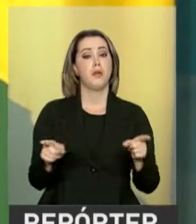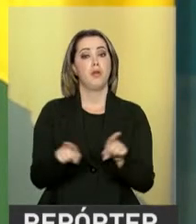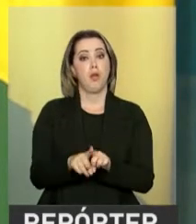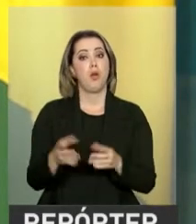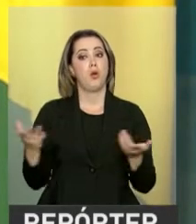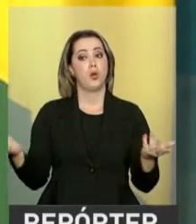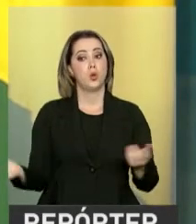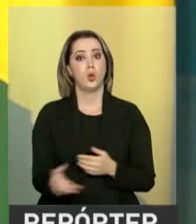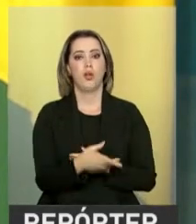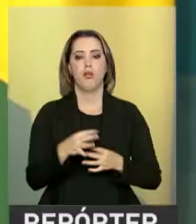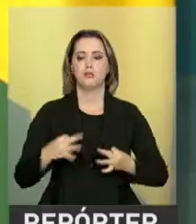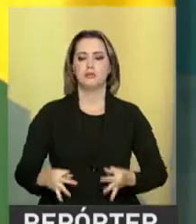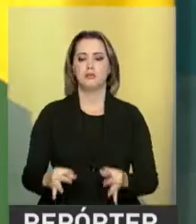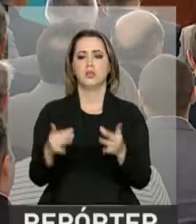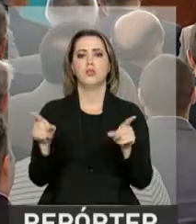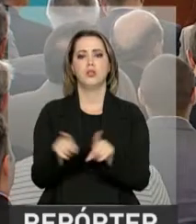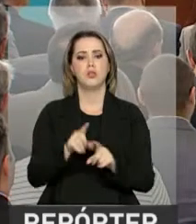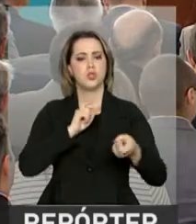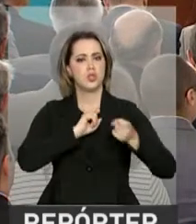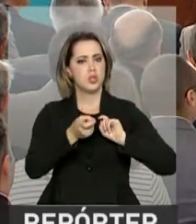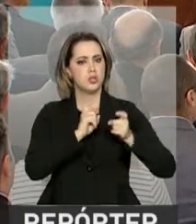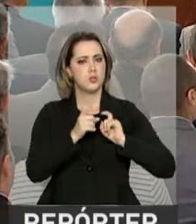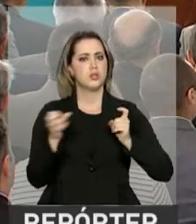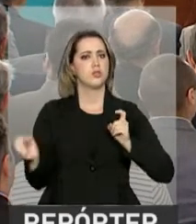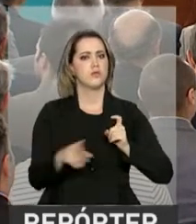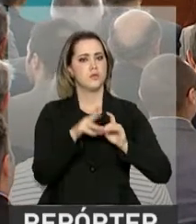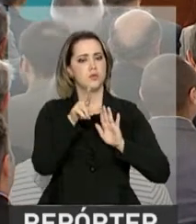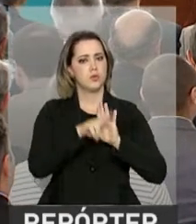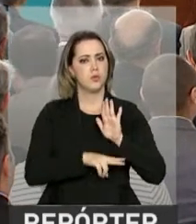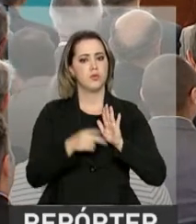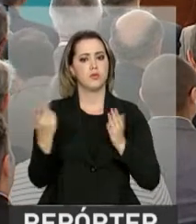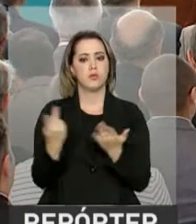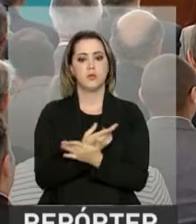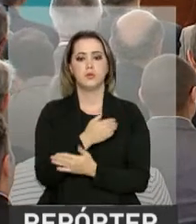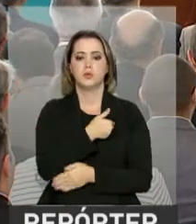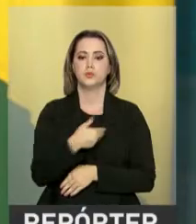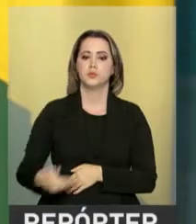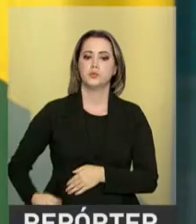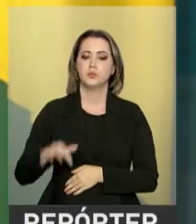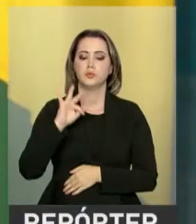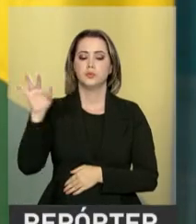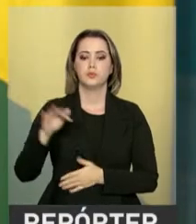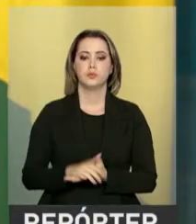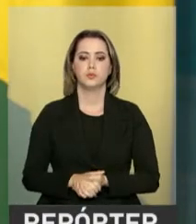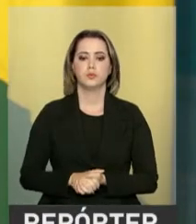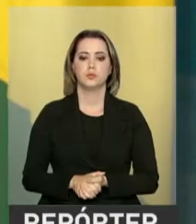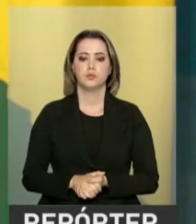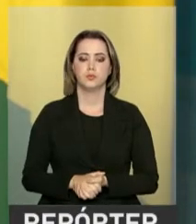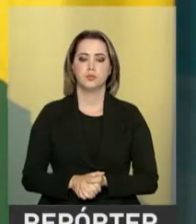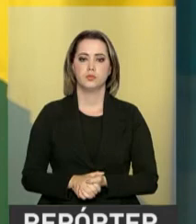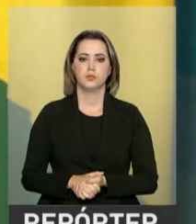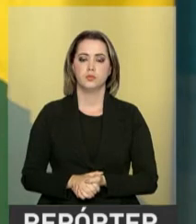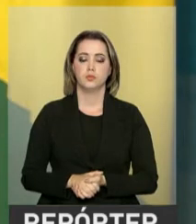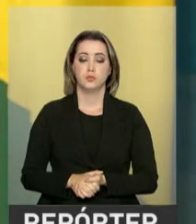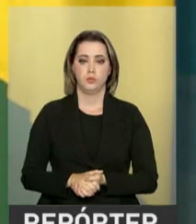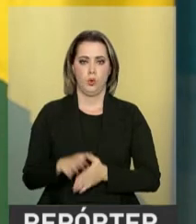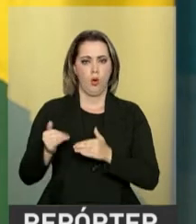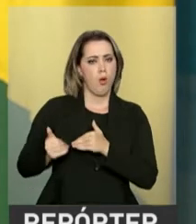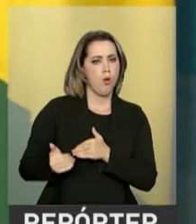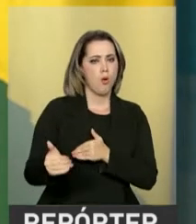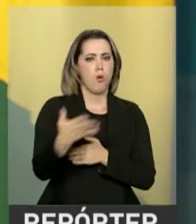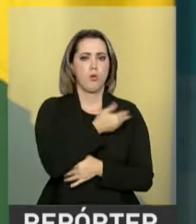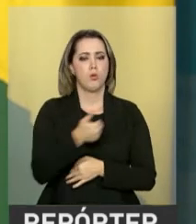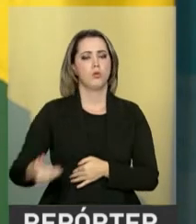de uma modernização administrativa que está sendo feita no governo federal. Ao longo do governo, nós